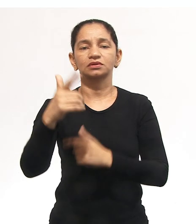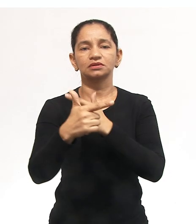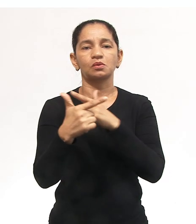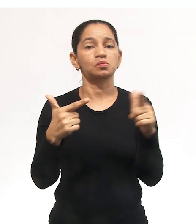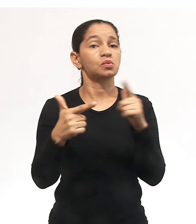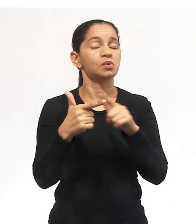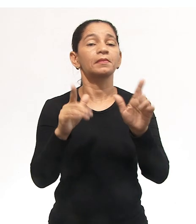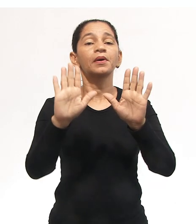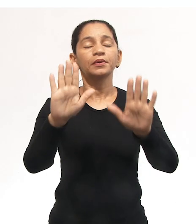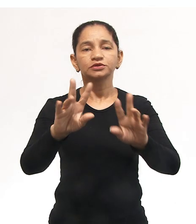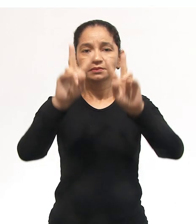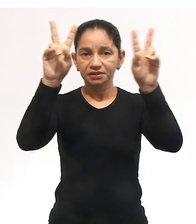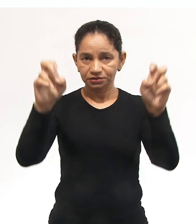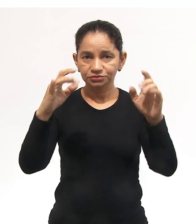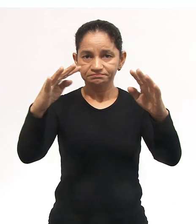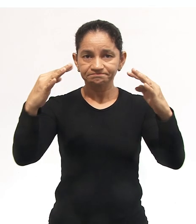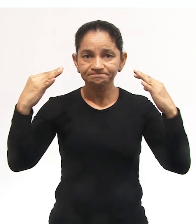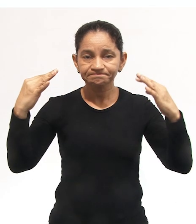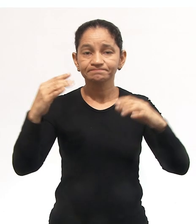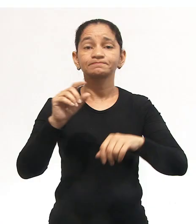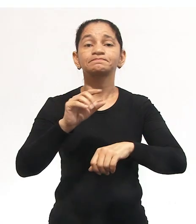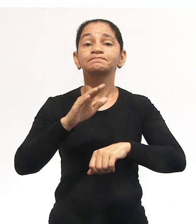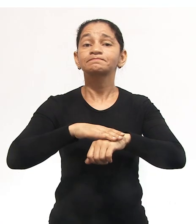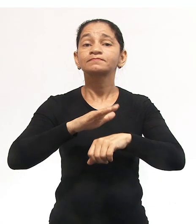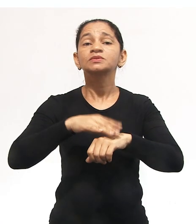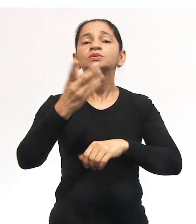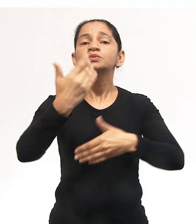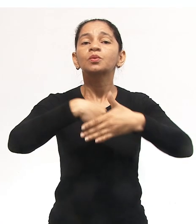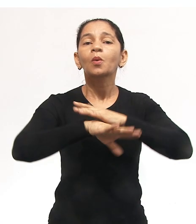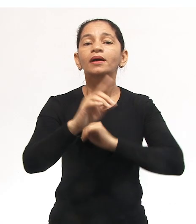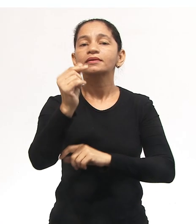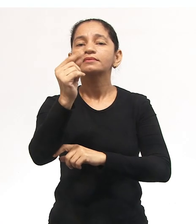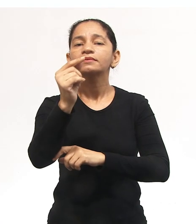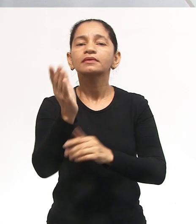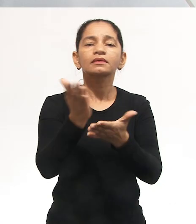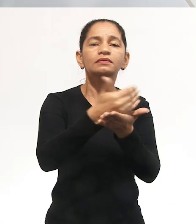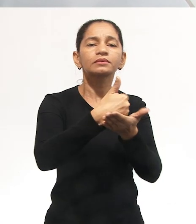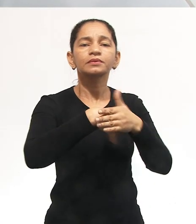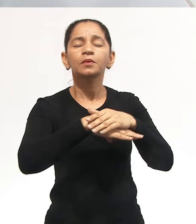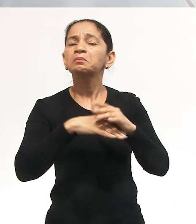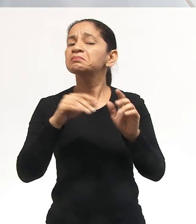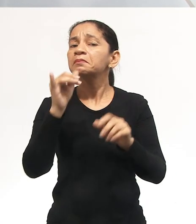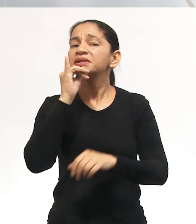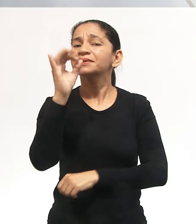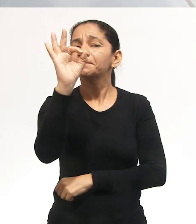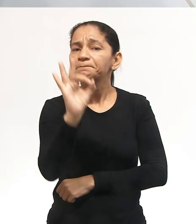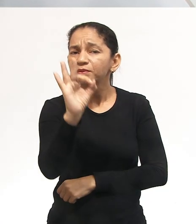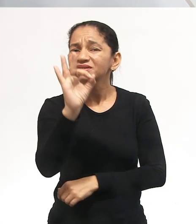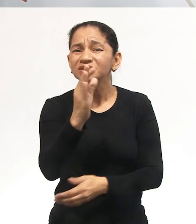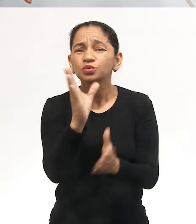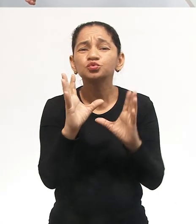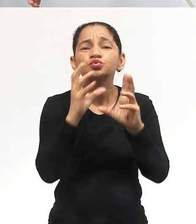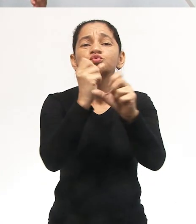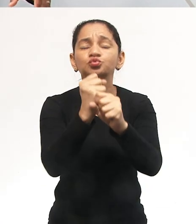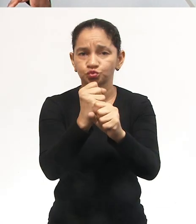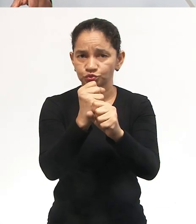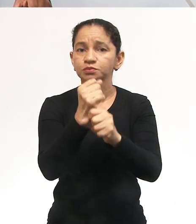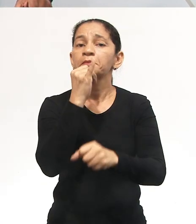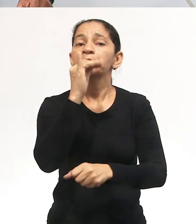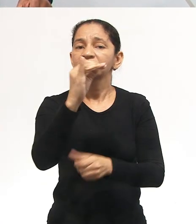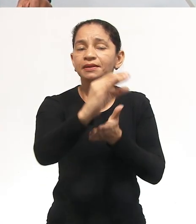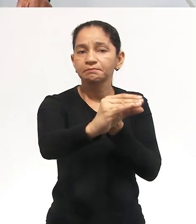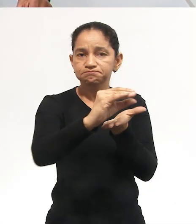Gente, quero só falar aqui rapidamente dessas reservas de contingência, tá? Um determinado percentual de todo o valor, de